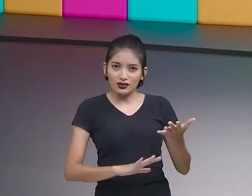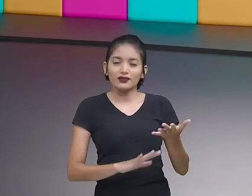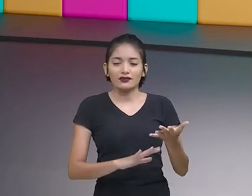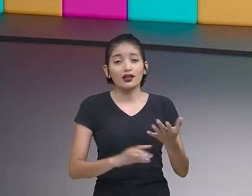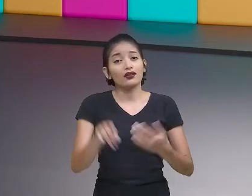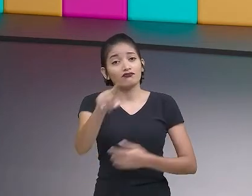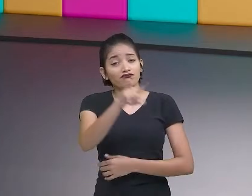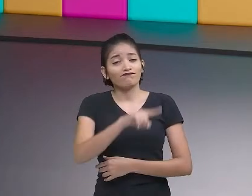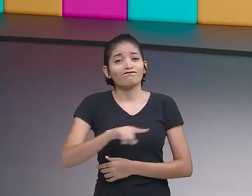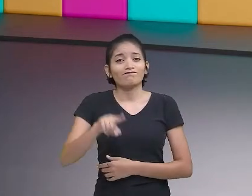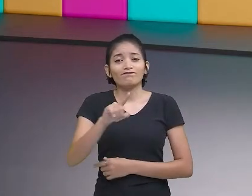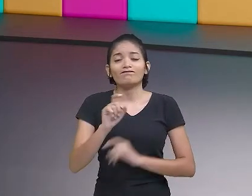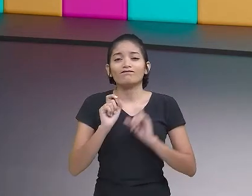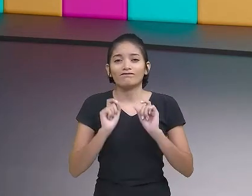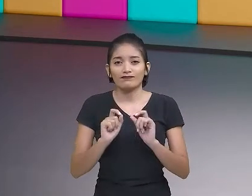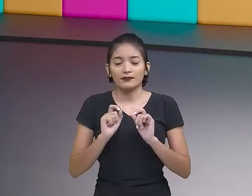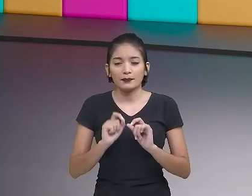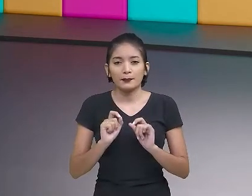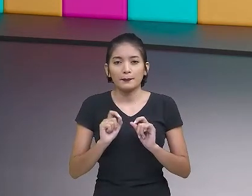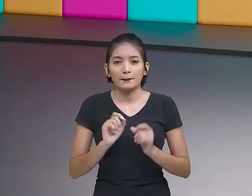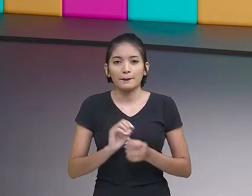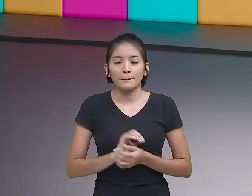vão